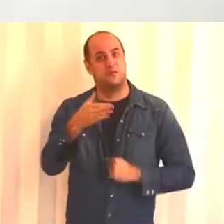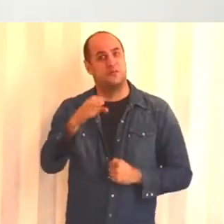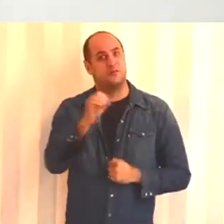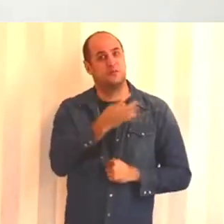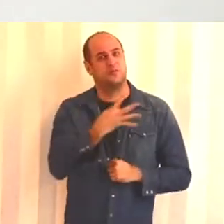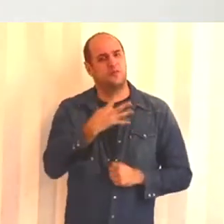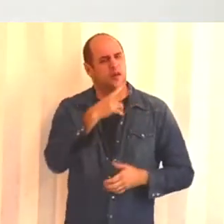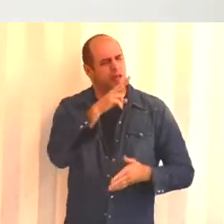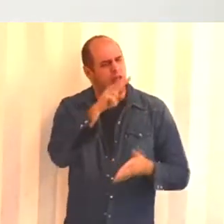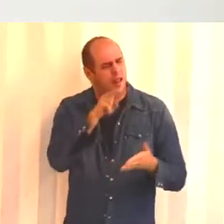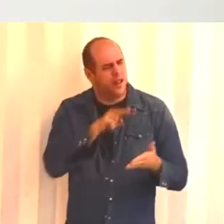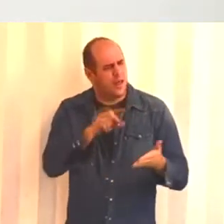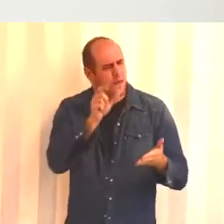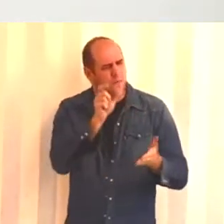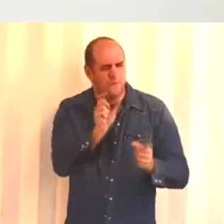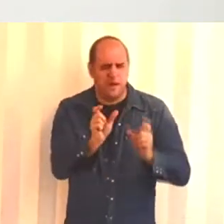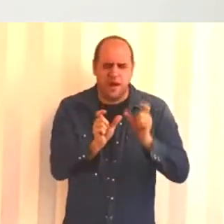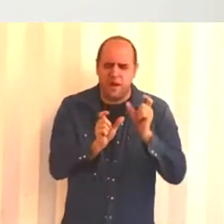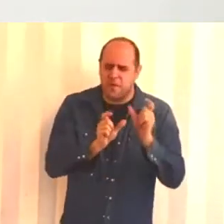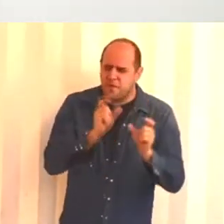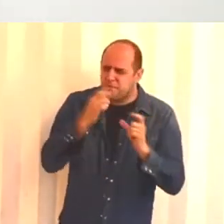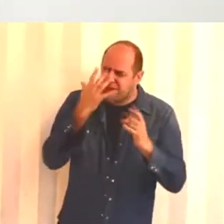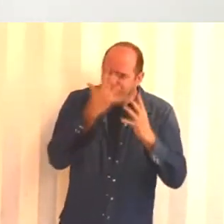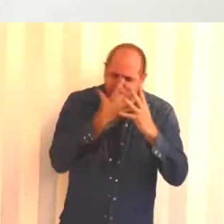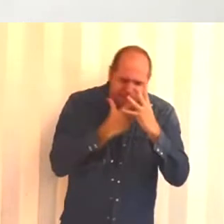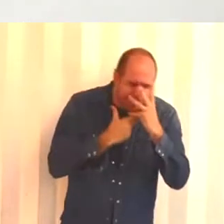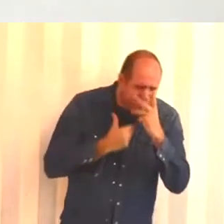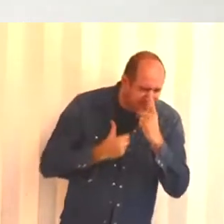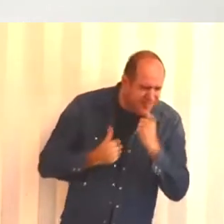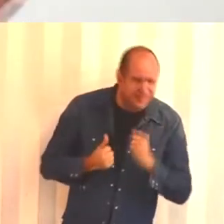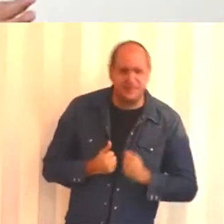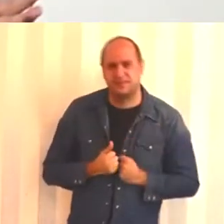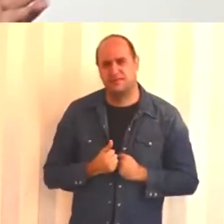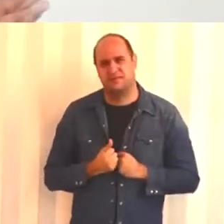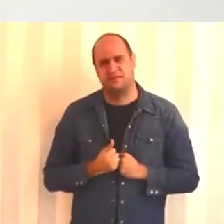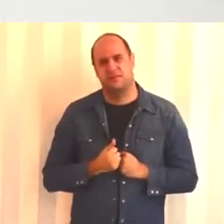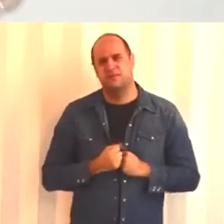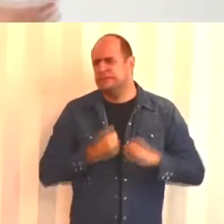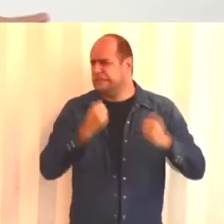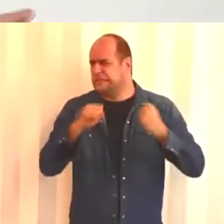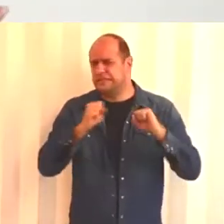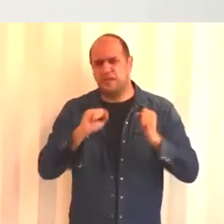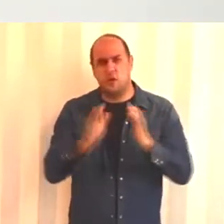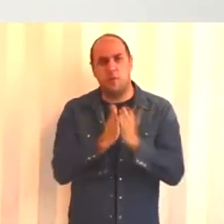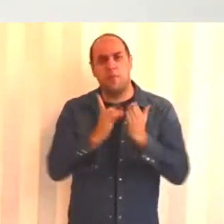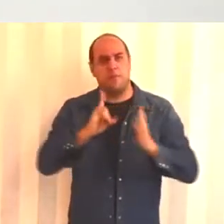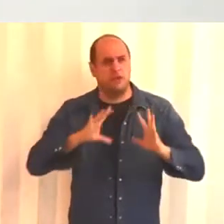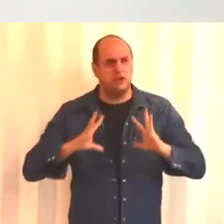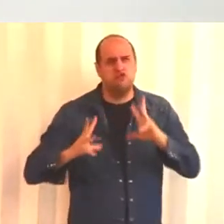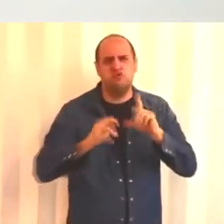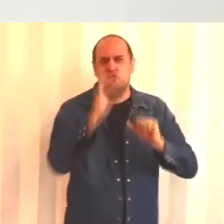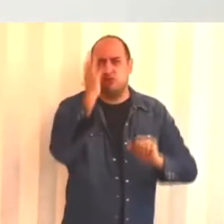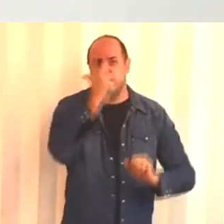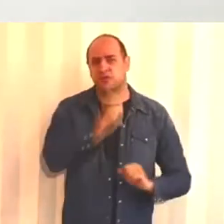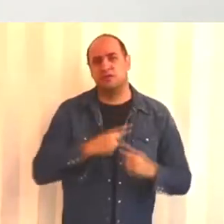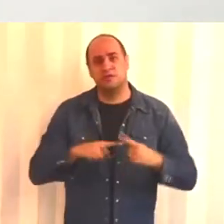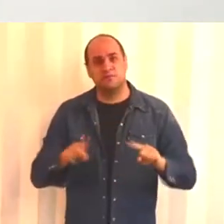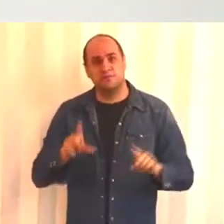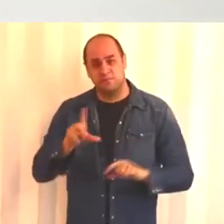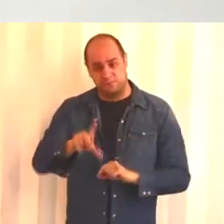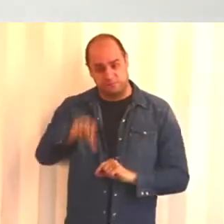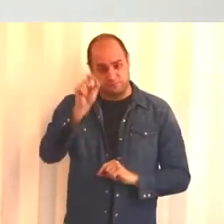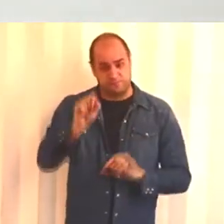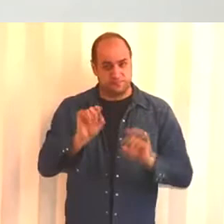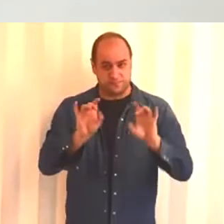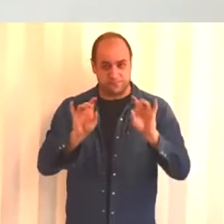assim, saboreando as palavras do Senhor. Que salmo lindo, dentre tantos outros, toda a palavra do Senhor é linda, mas destaca o